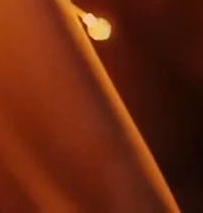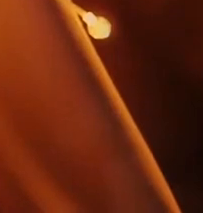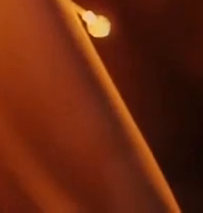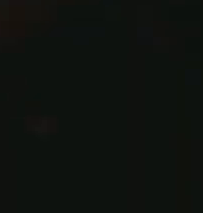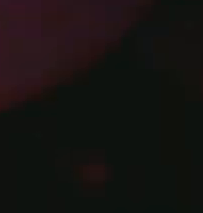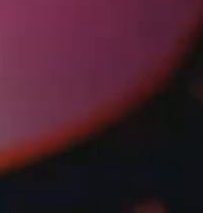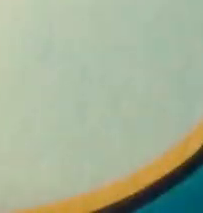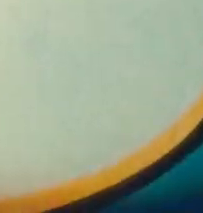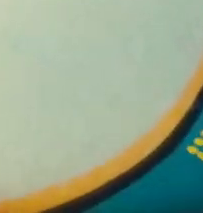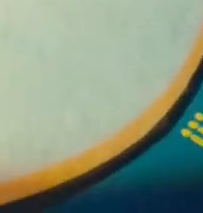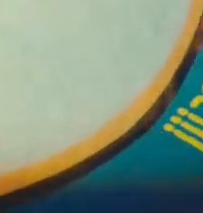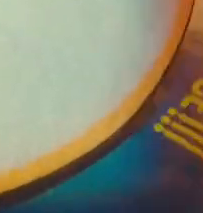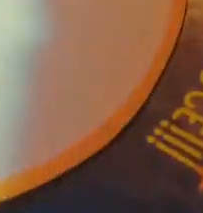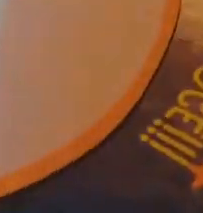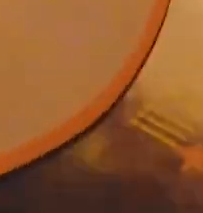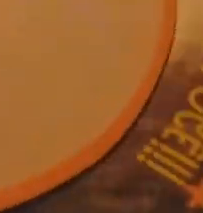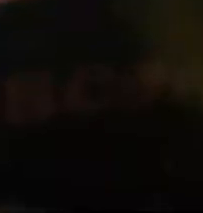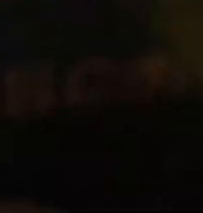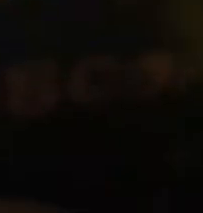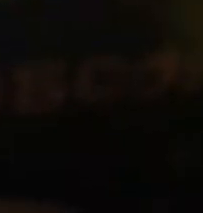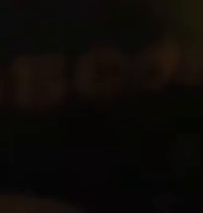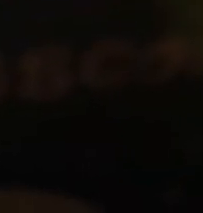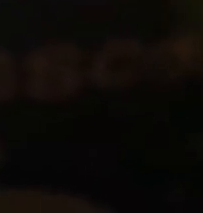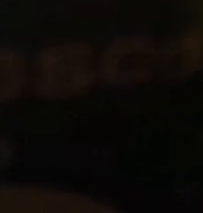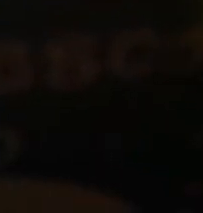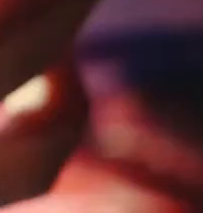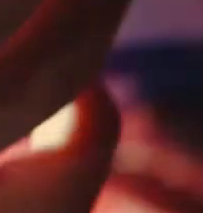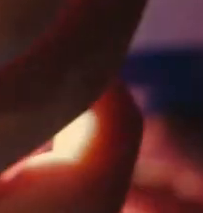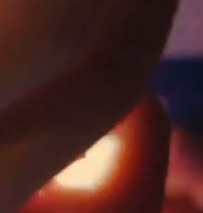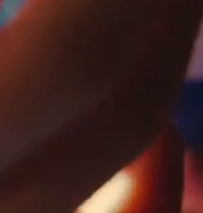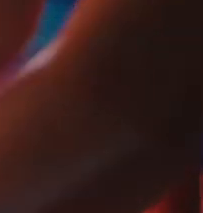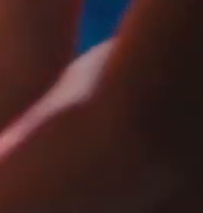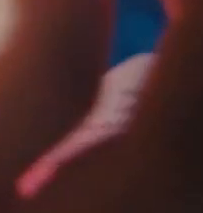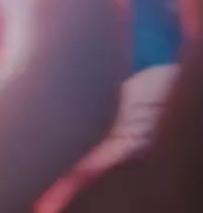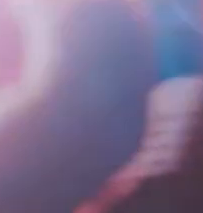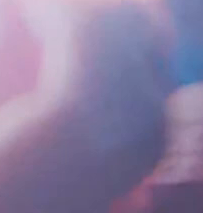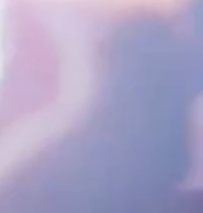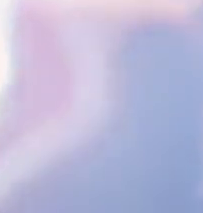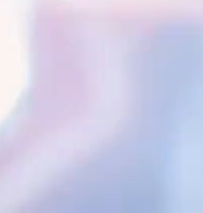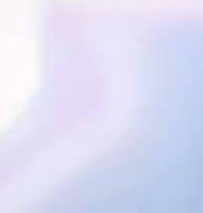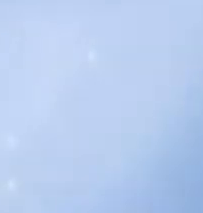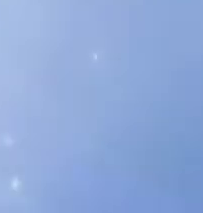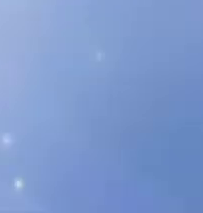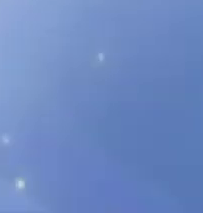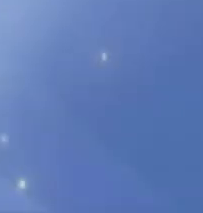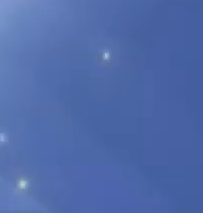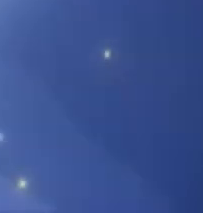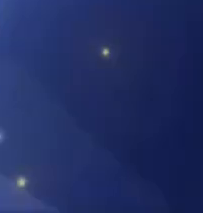movido pela criatividade um astronauta viajava por um universo de histórias